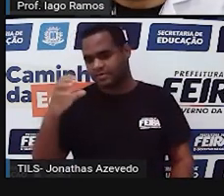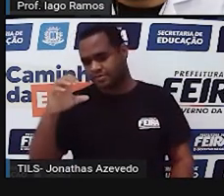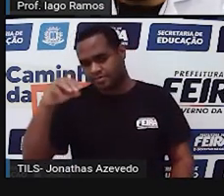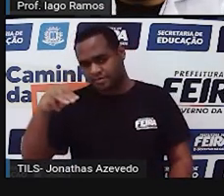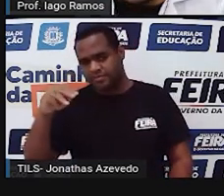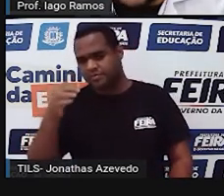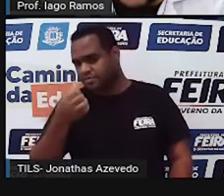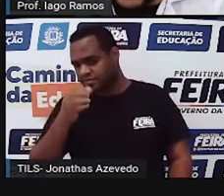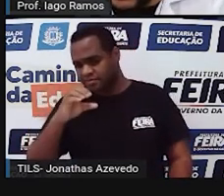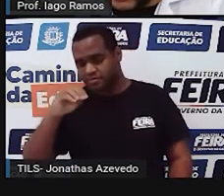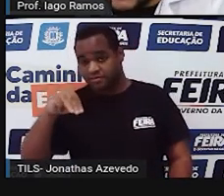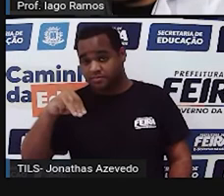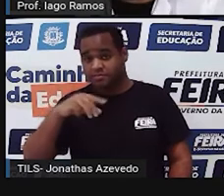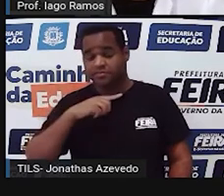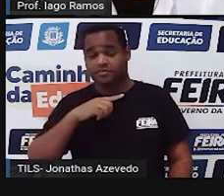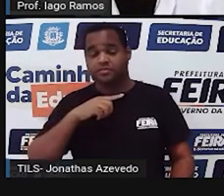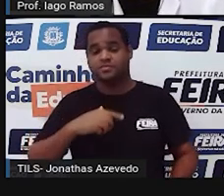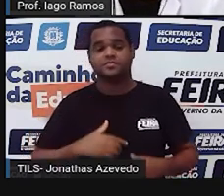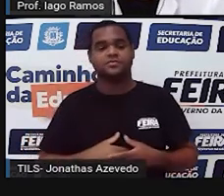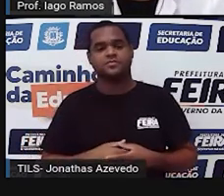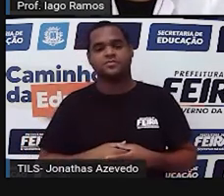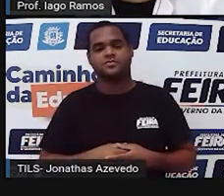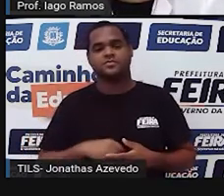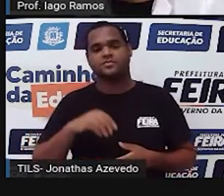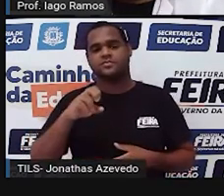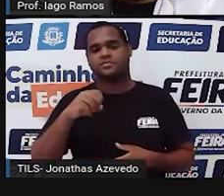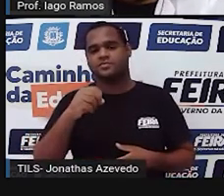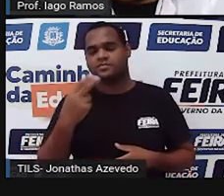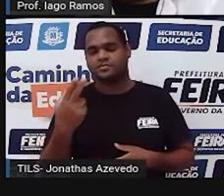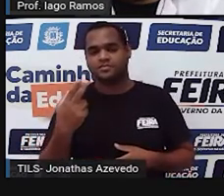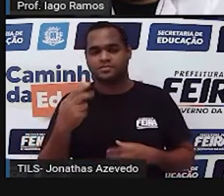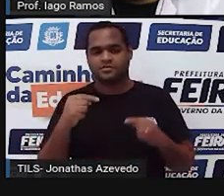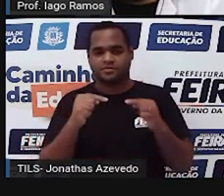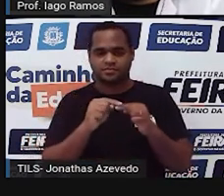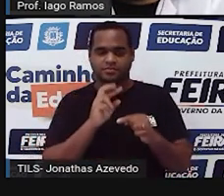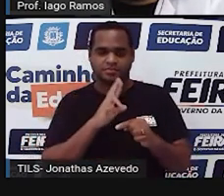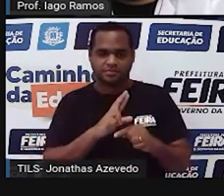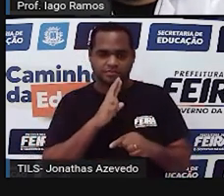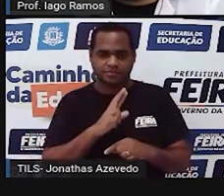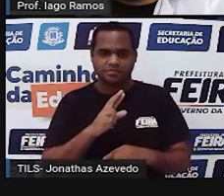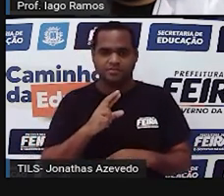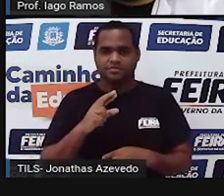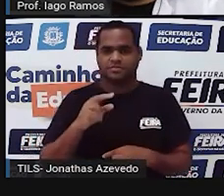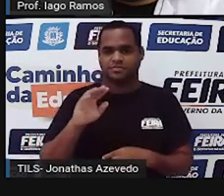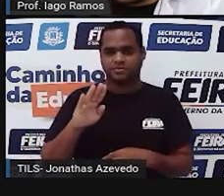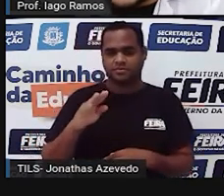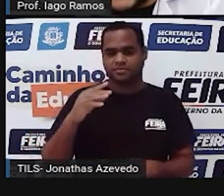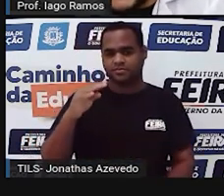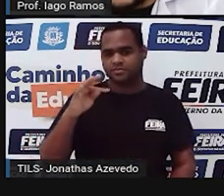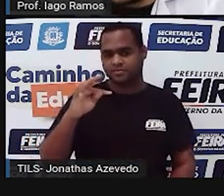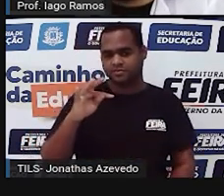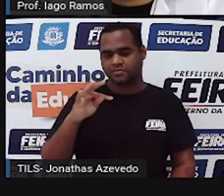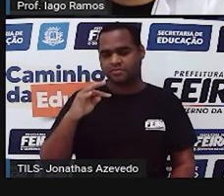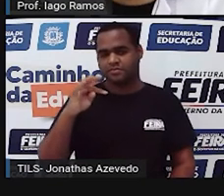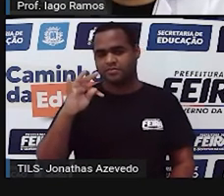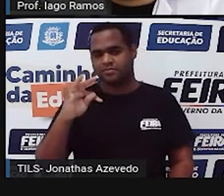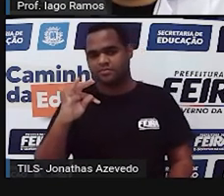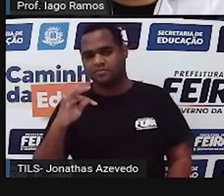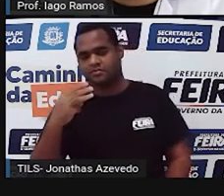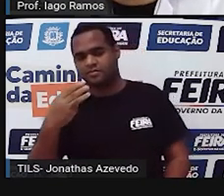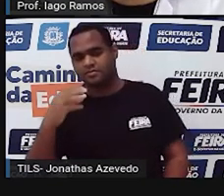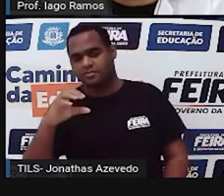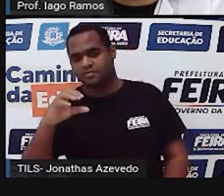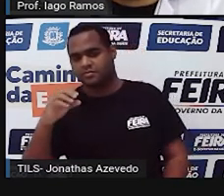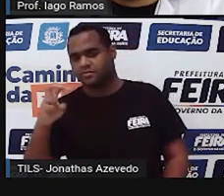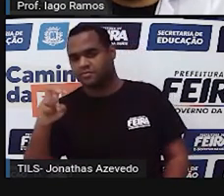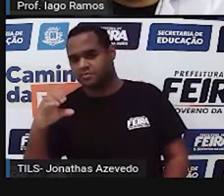cm e 6 cm e o ou a resposta da letra B triângulo de medidas 3 cm